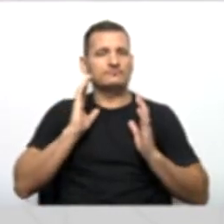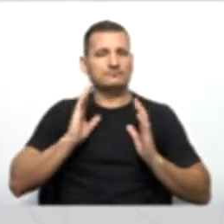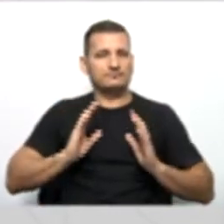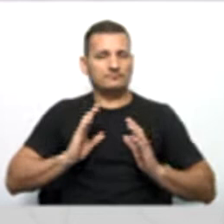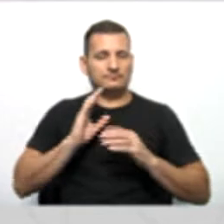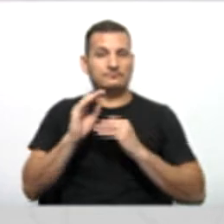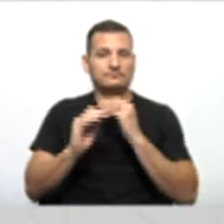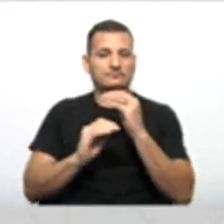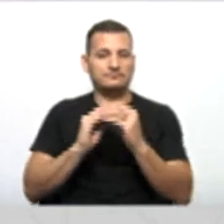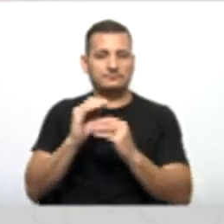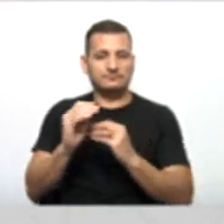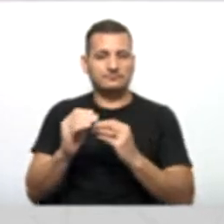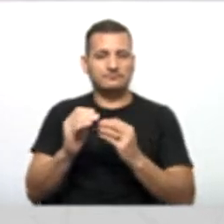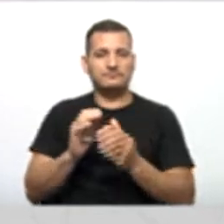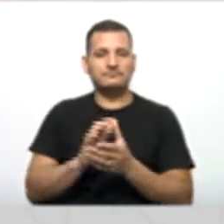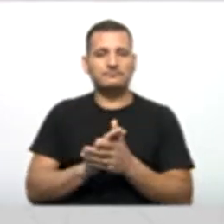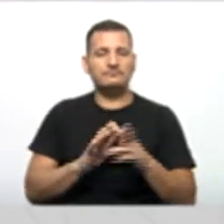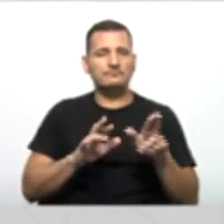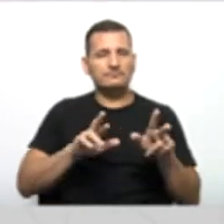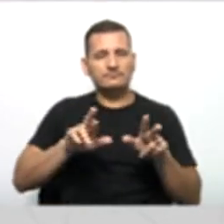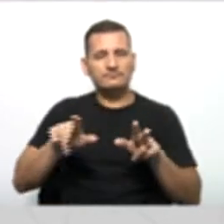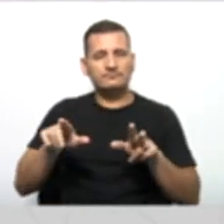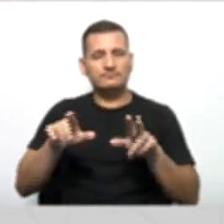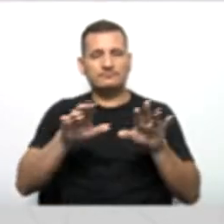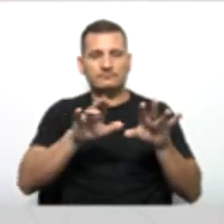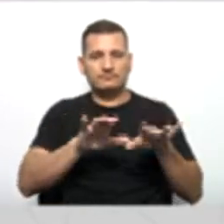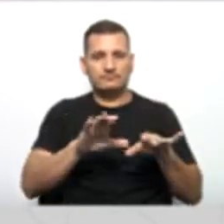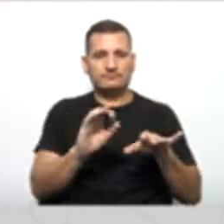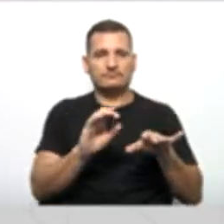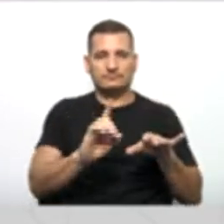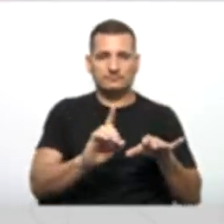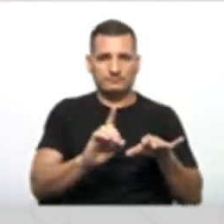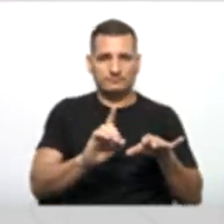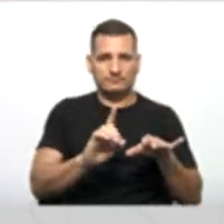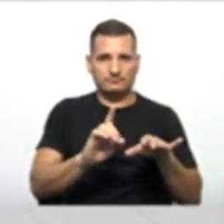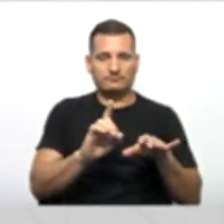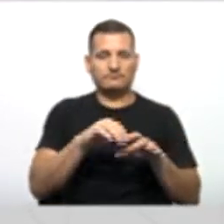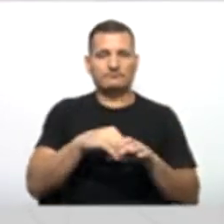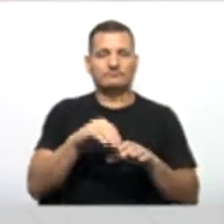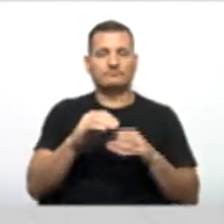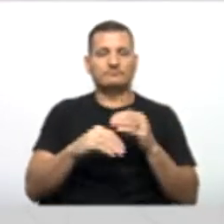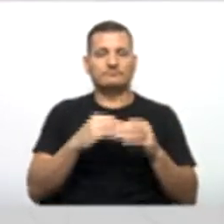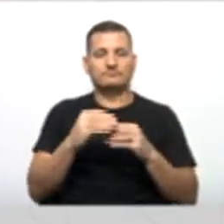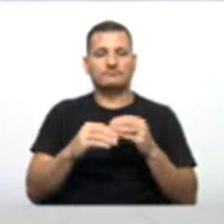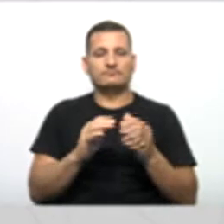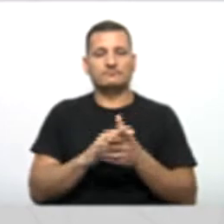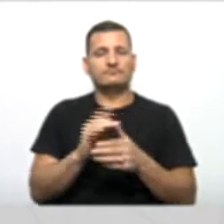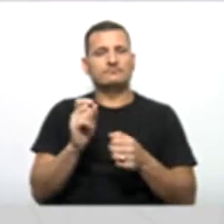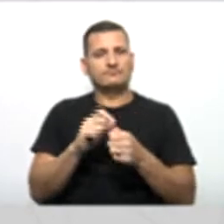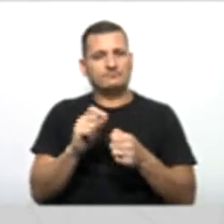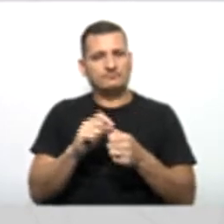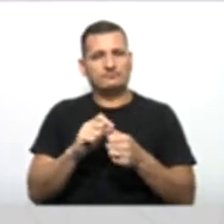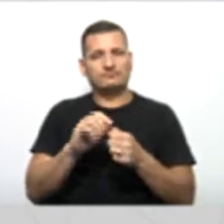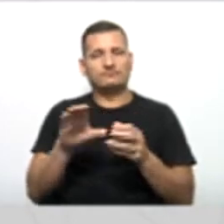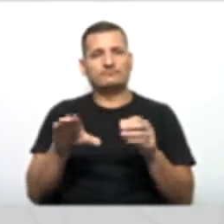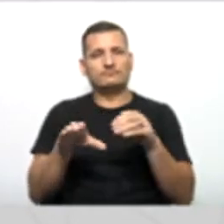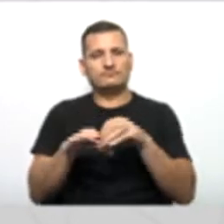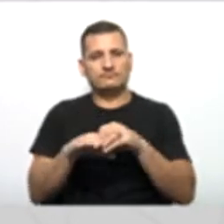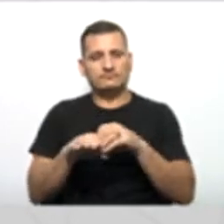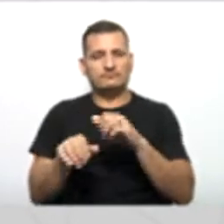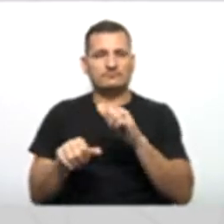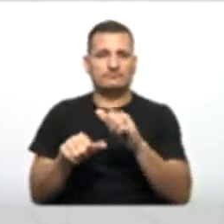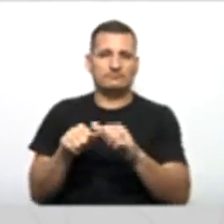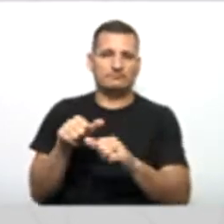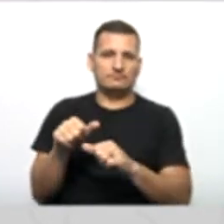dados vamos diferenciar scripts em banco de dados realizar a inserção alteração